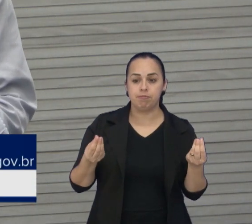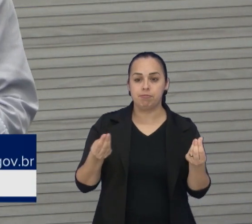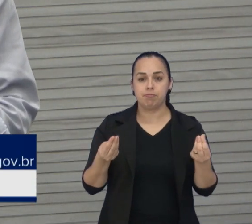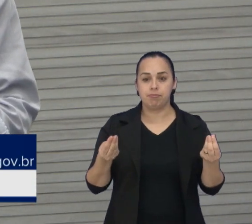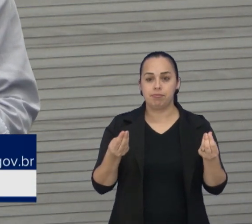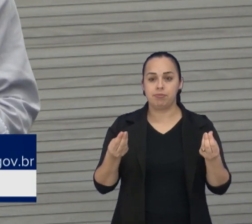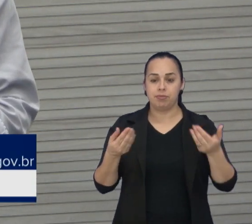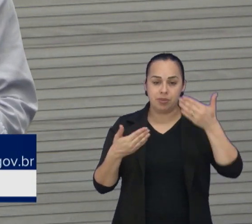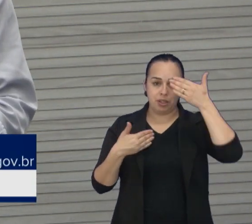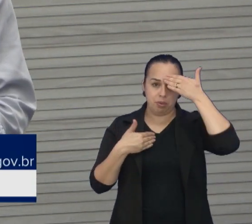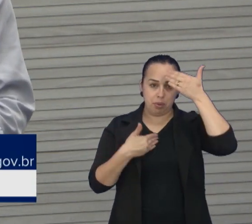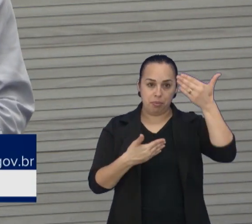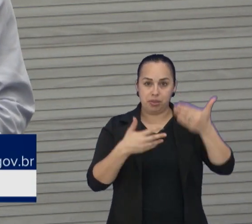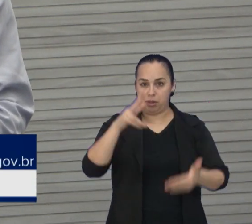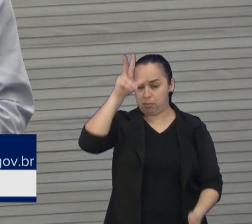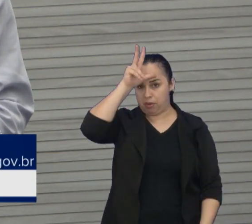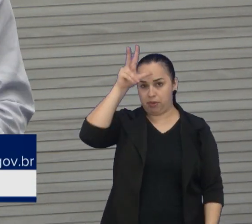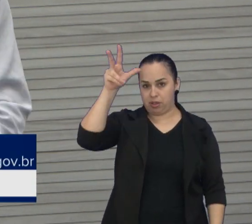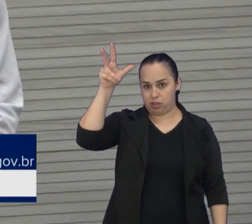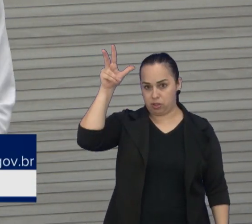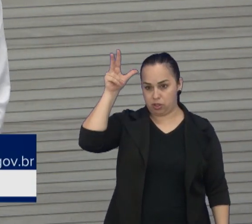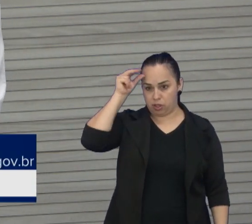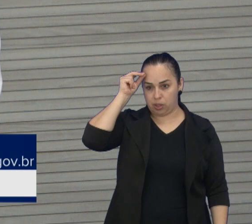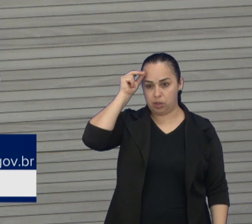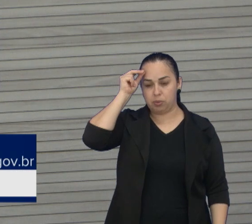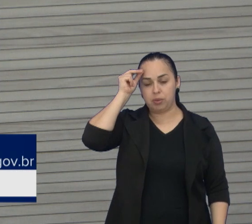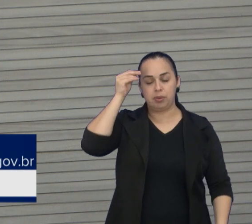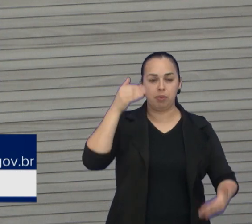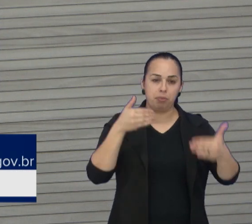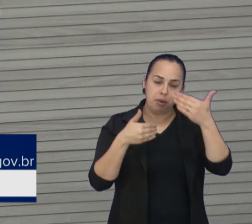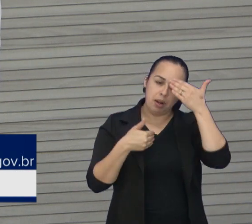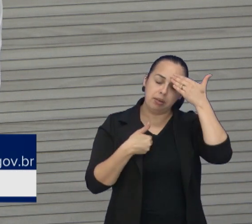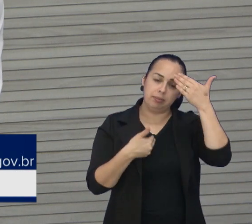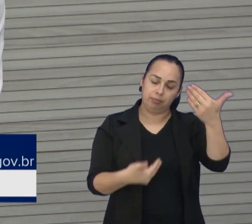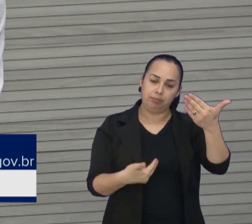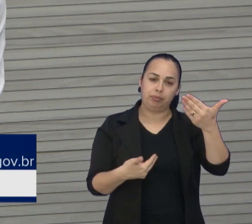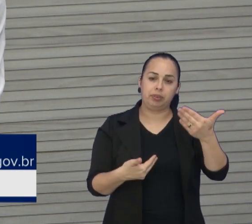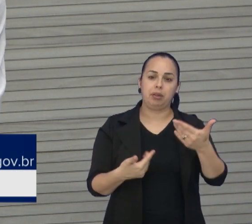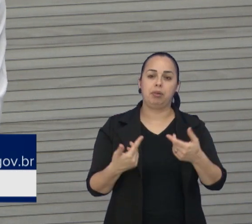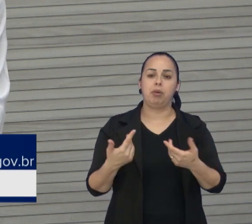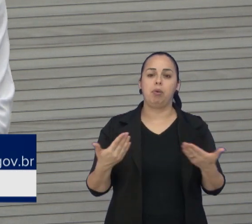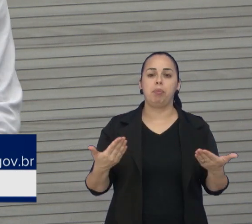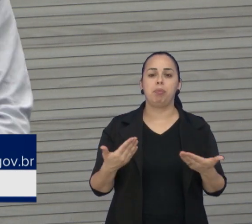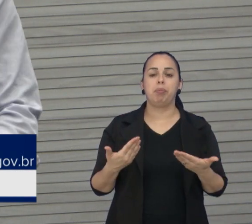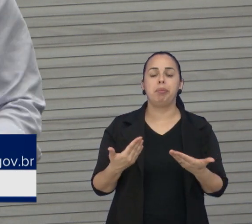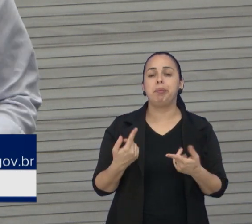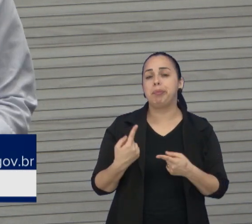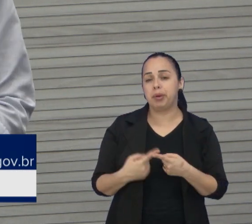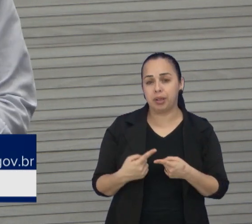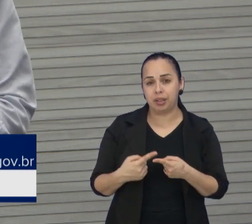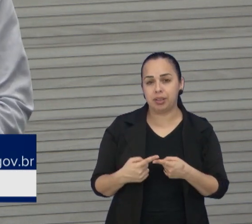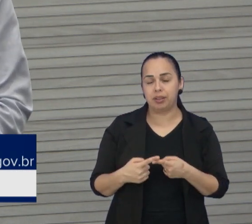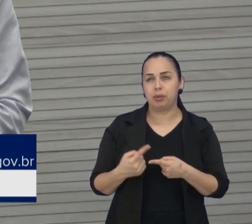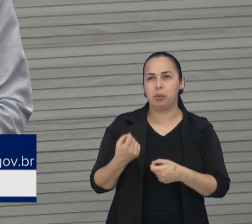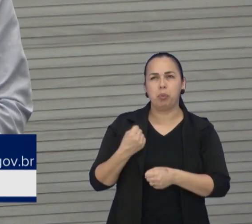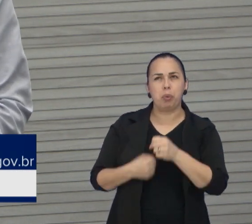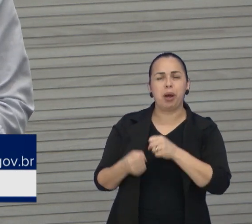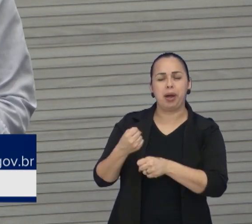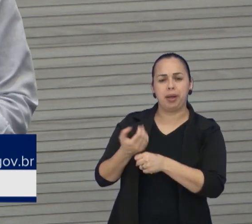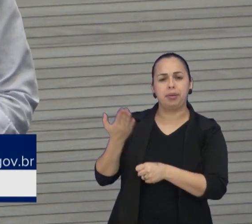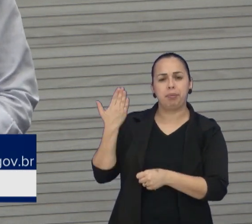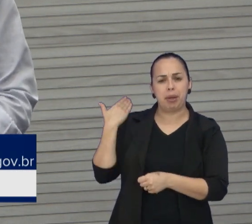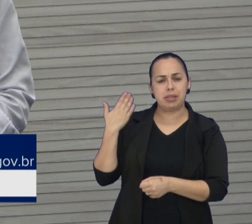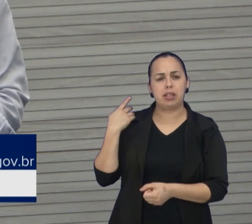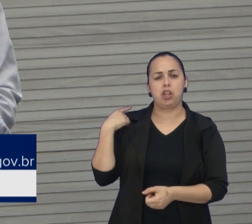vim agradecer o prefeito Anderson na noite de hoje, porque há bastante tempo, desde o ano passado, nós